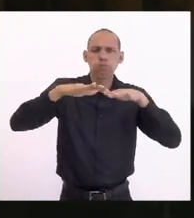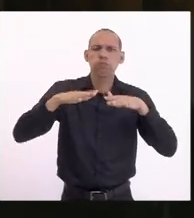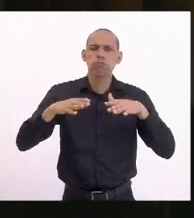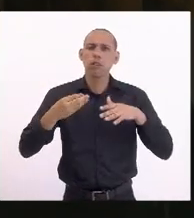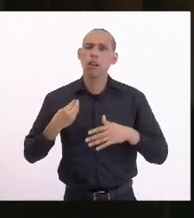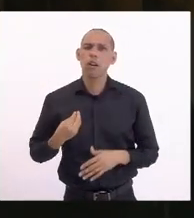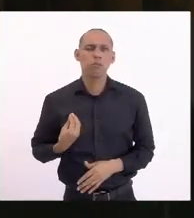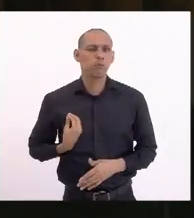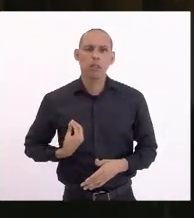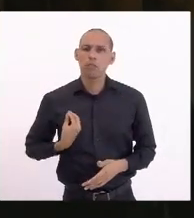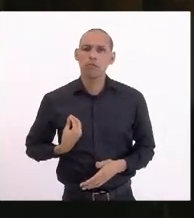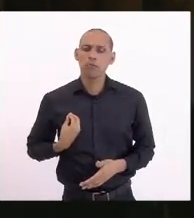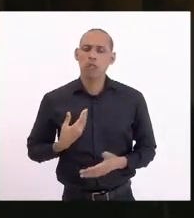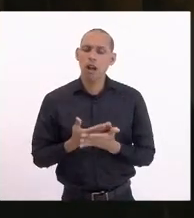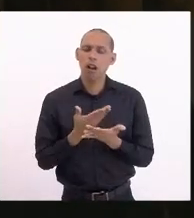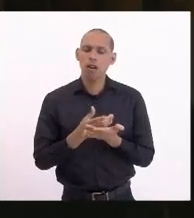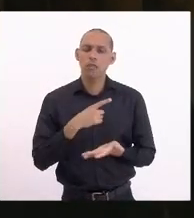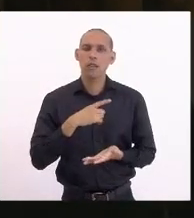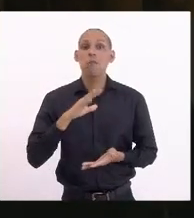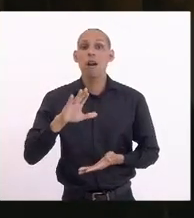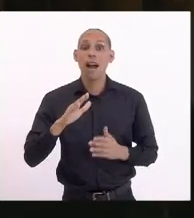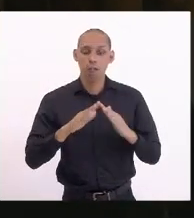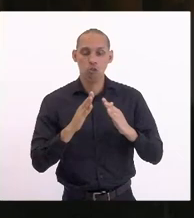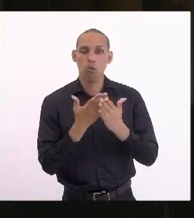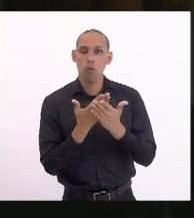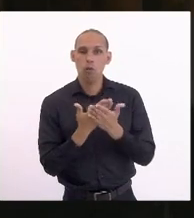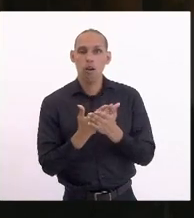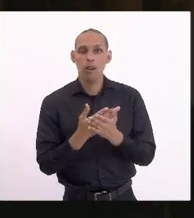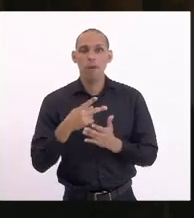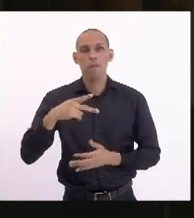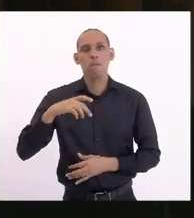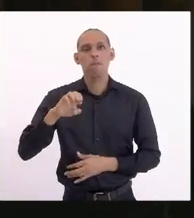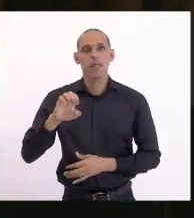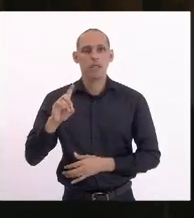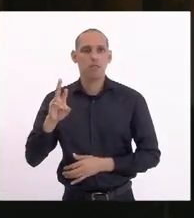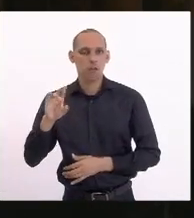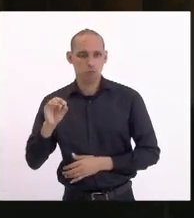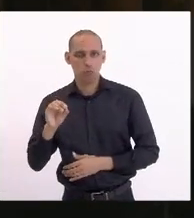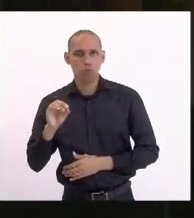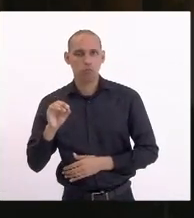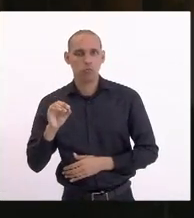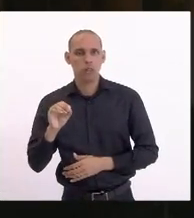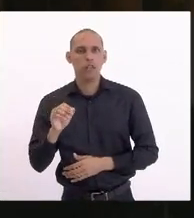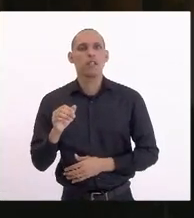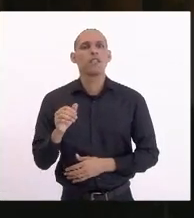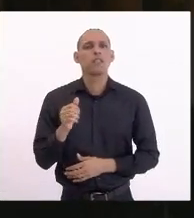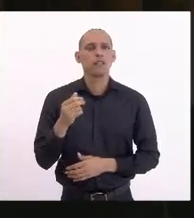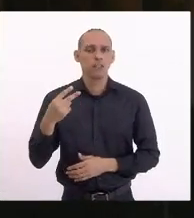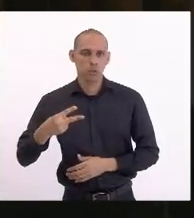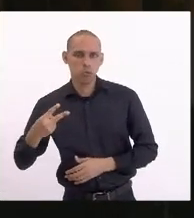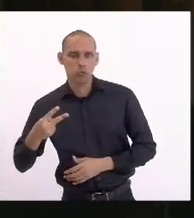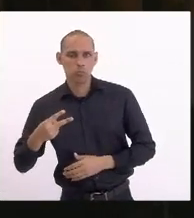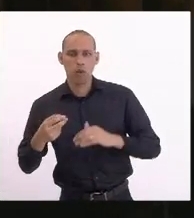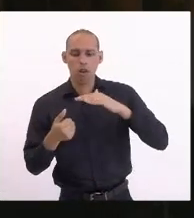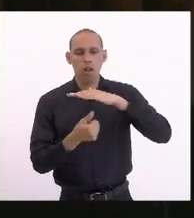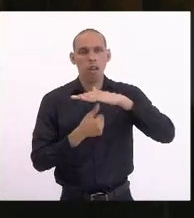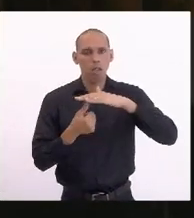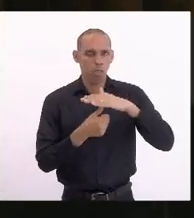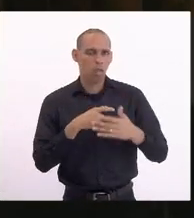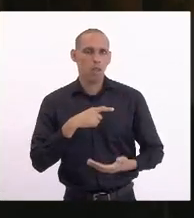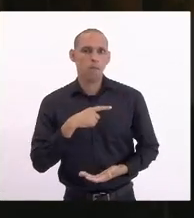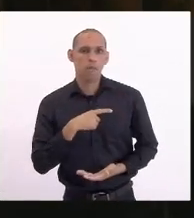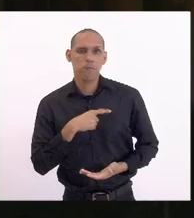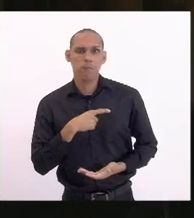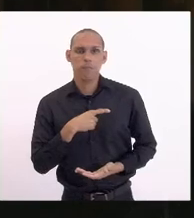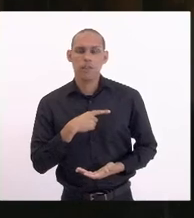aulas. Agora, o Colégio Pedro II, o seu reitor, talvez possa se dar esse luxo,